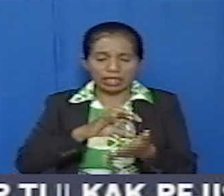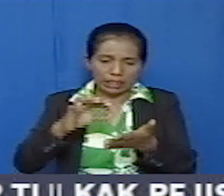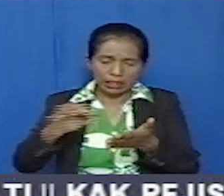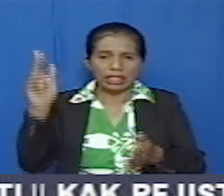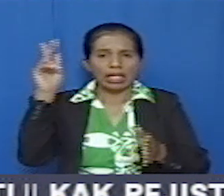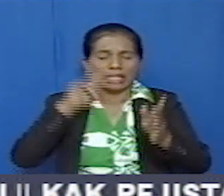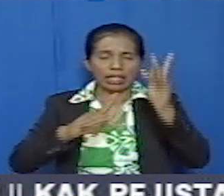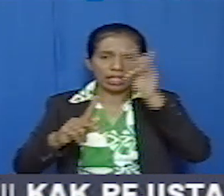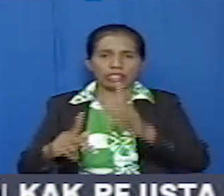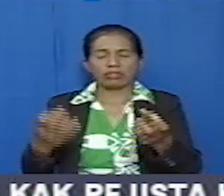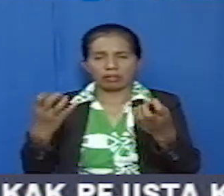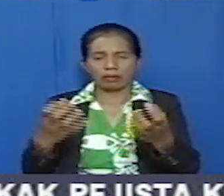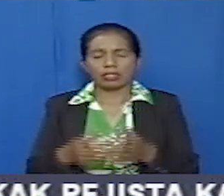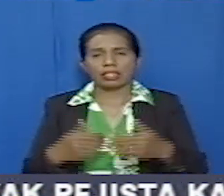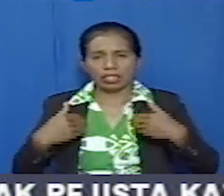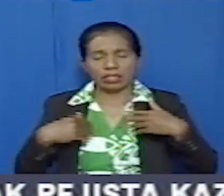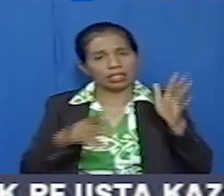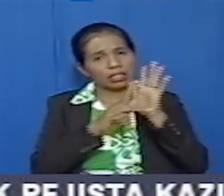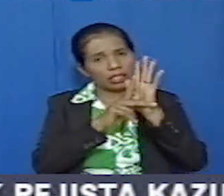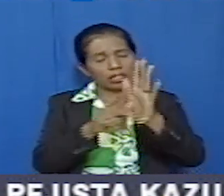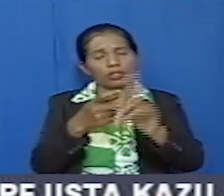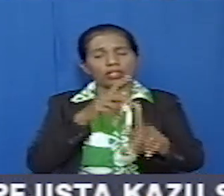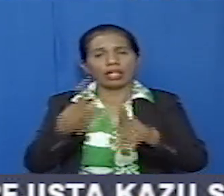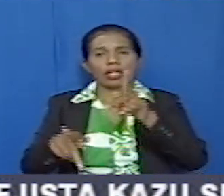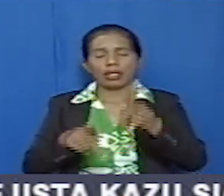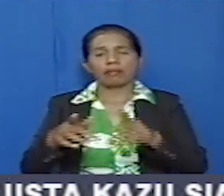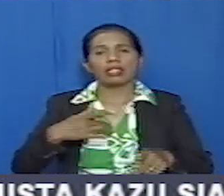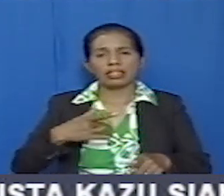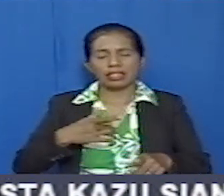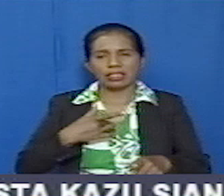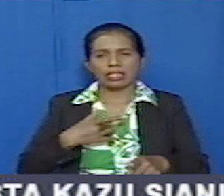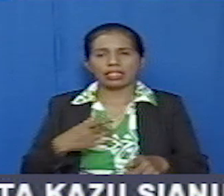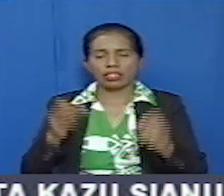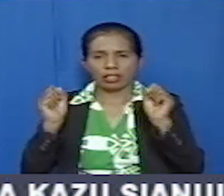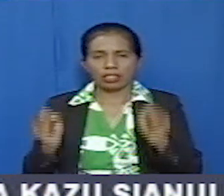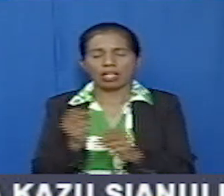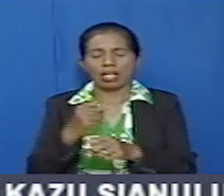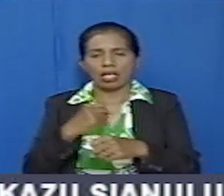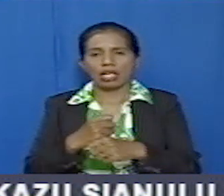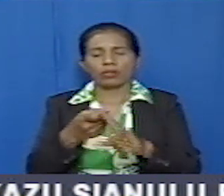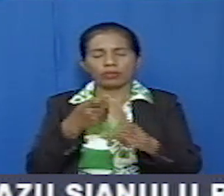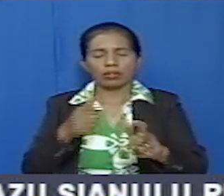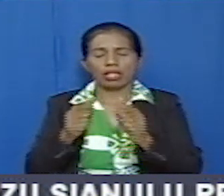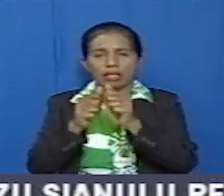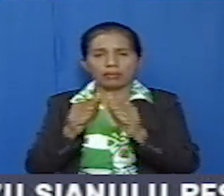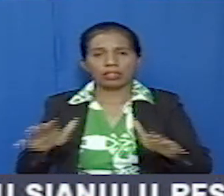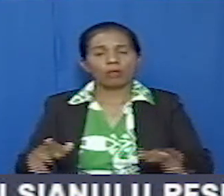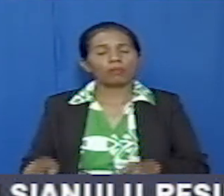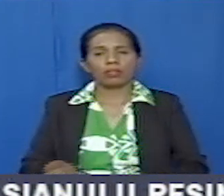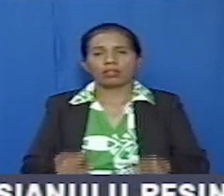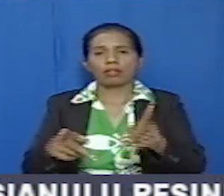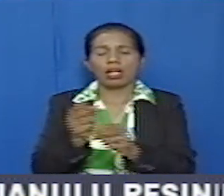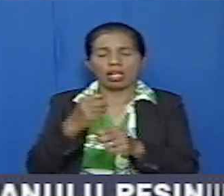caso, Kakmosimu queixa, Rússi Cidadão Sira, nebecente prejudica actos agente administração pública,